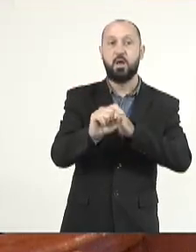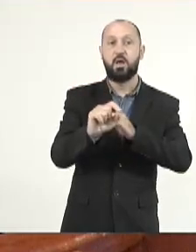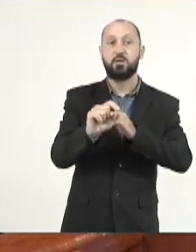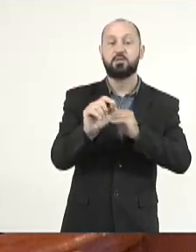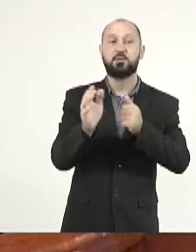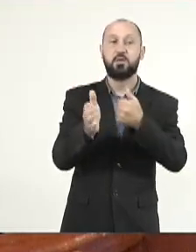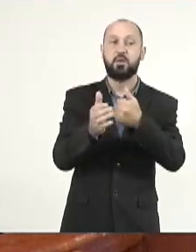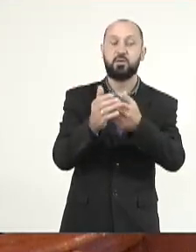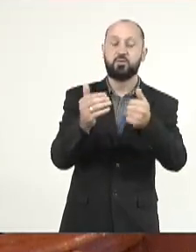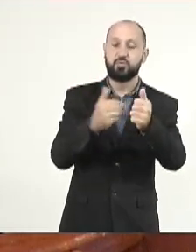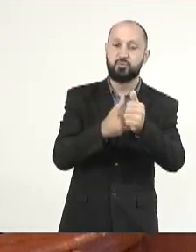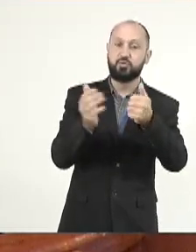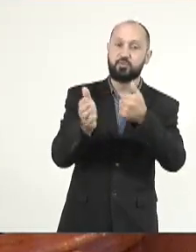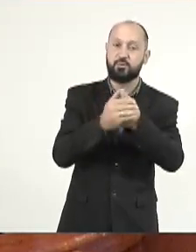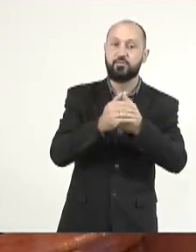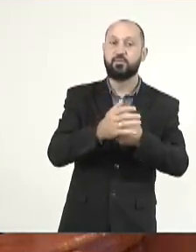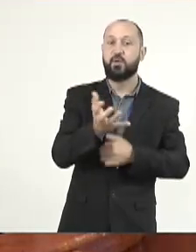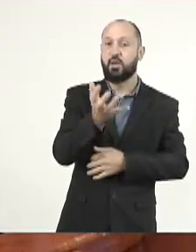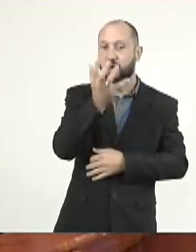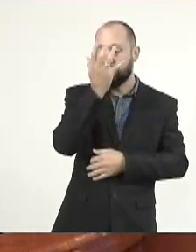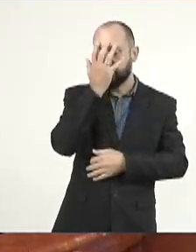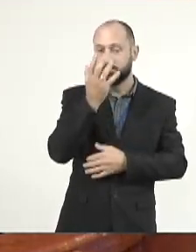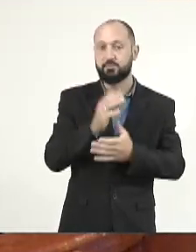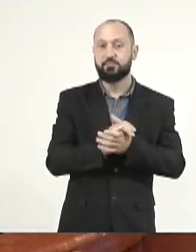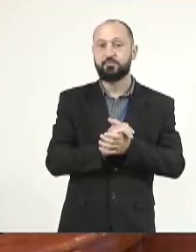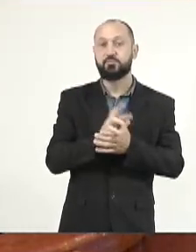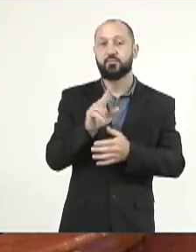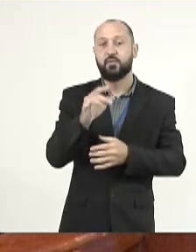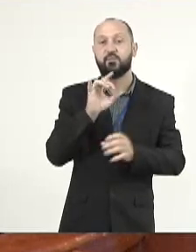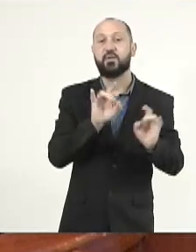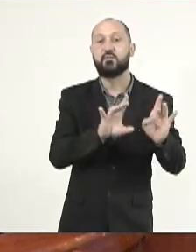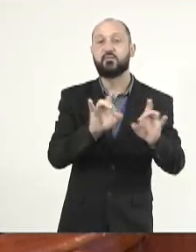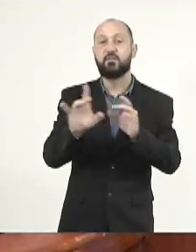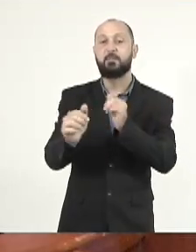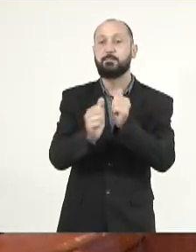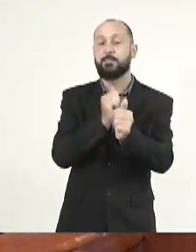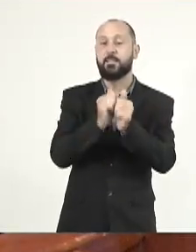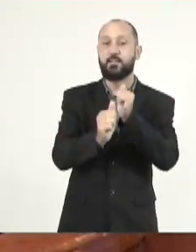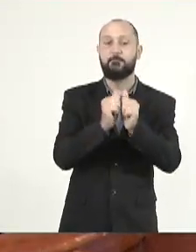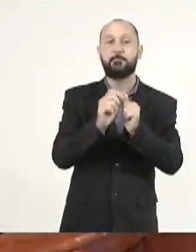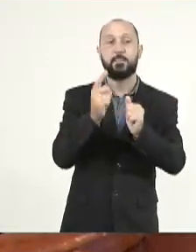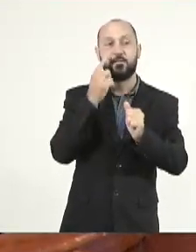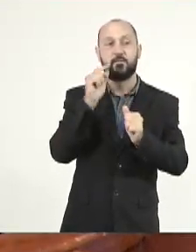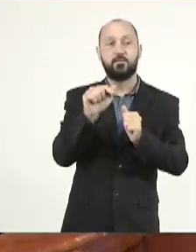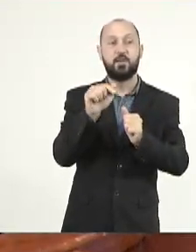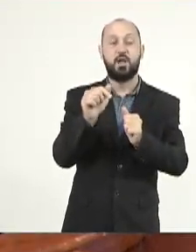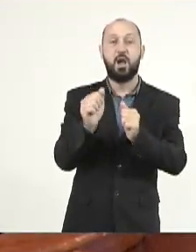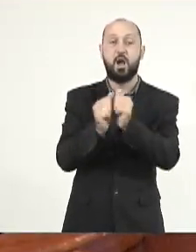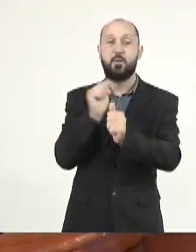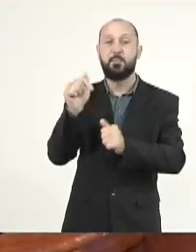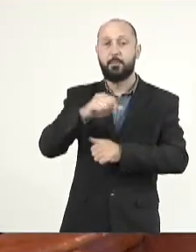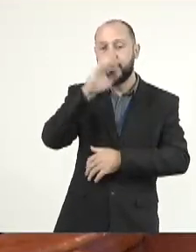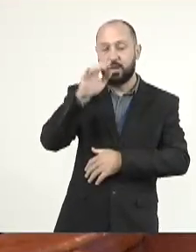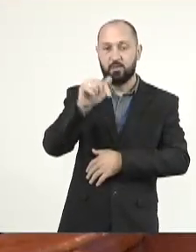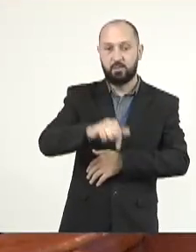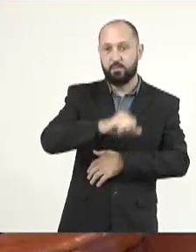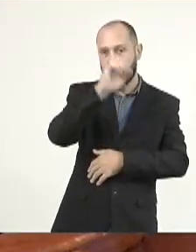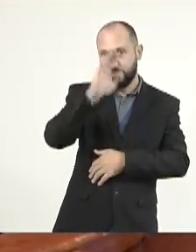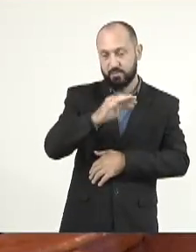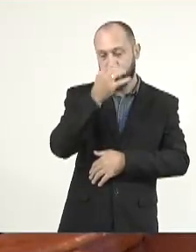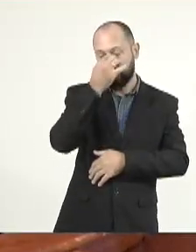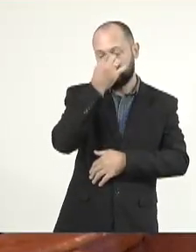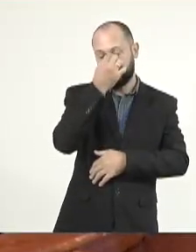escondendo arroz, vai quebrar a cara. Ou vai vender esse arroz, ou vai vir arroz mais barato aqui para o Brasil.